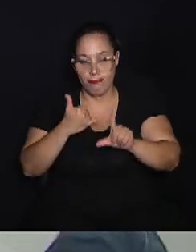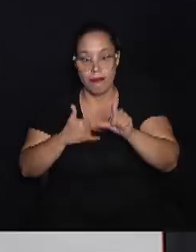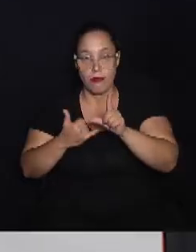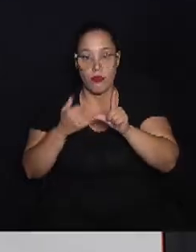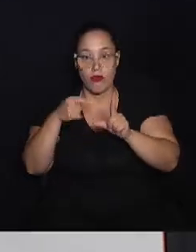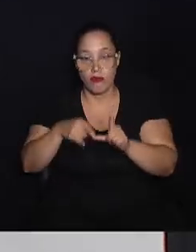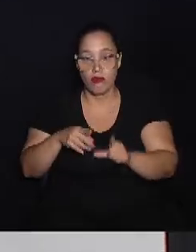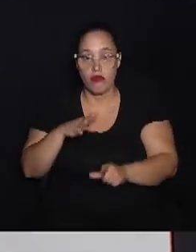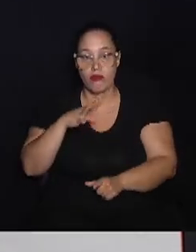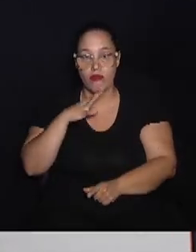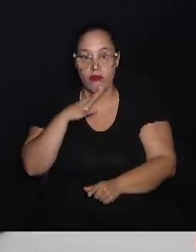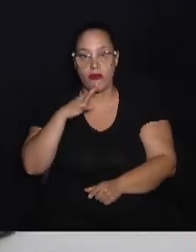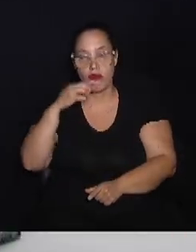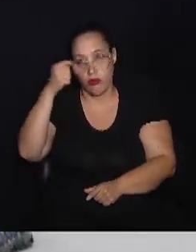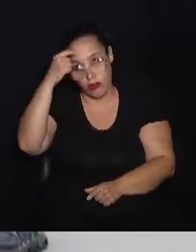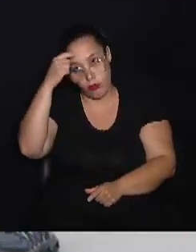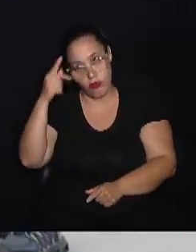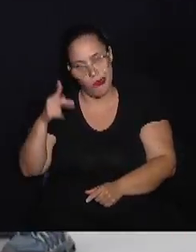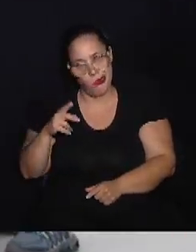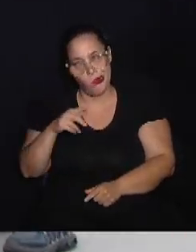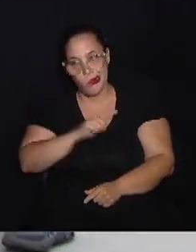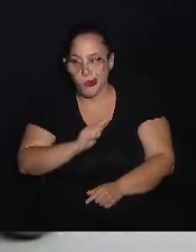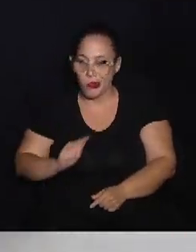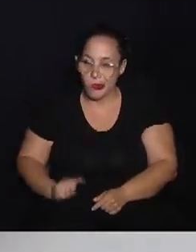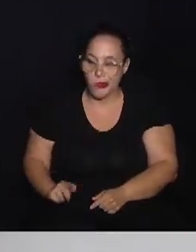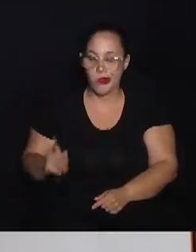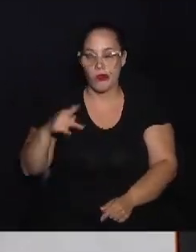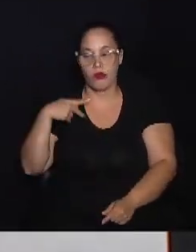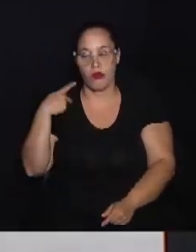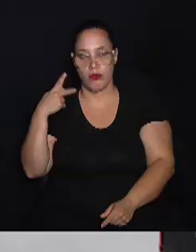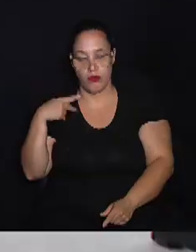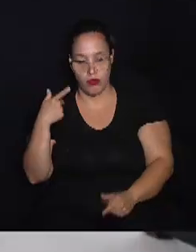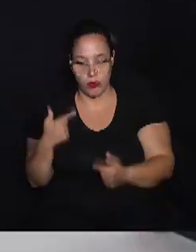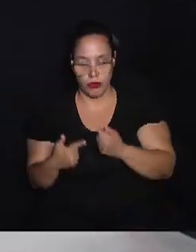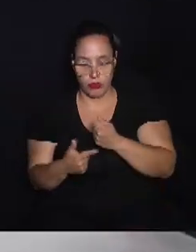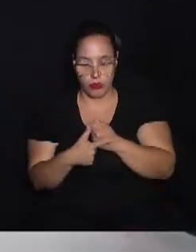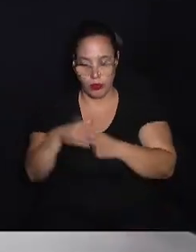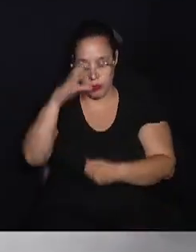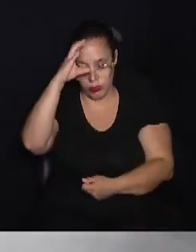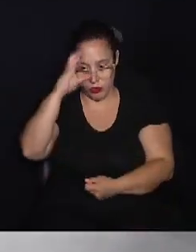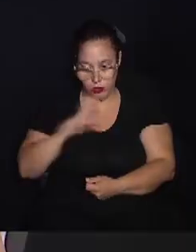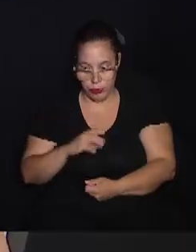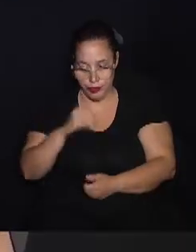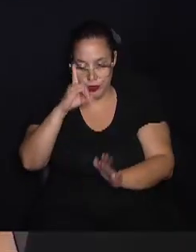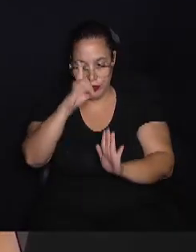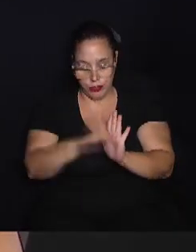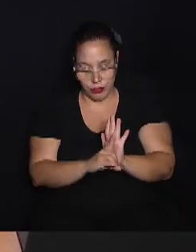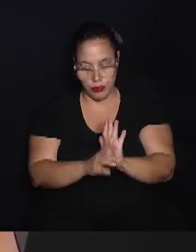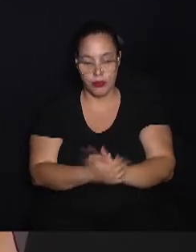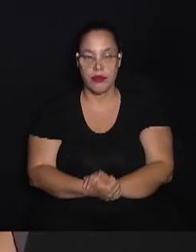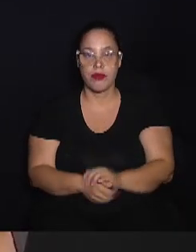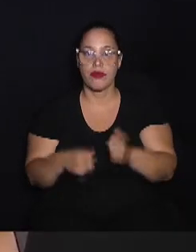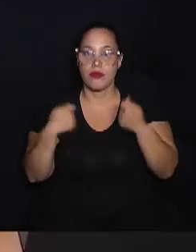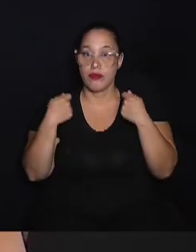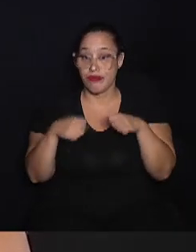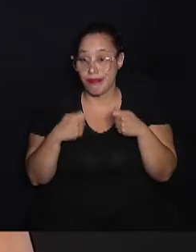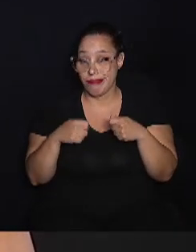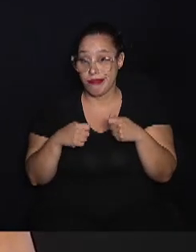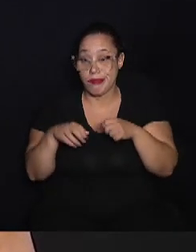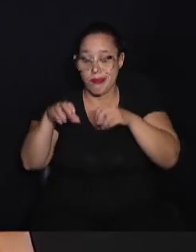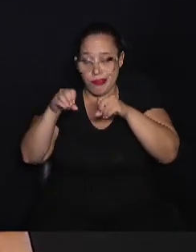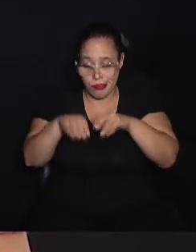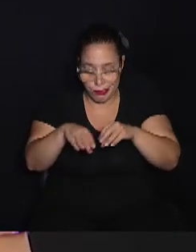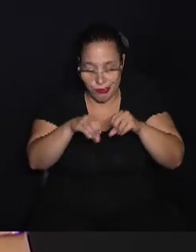conceitos de de governo de função de vereador de cidadania e de direitos a gente precisa realmente educar